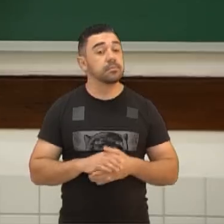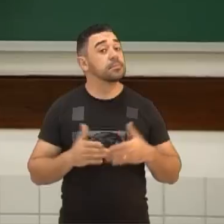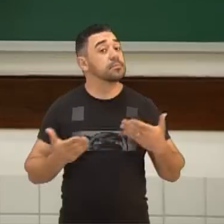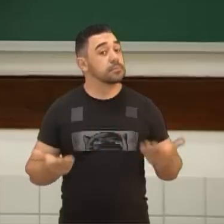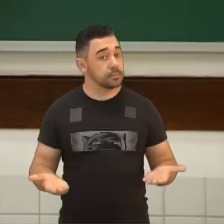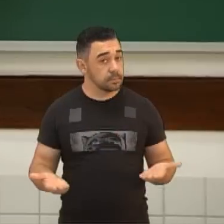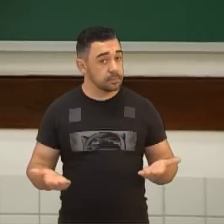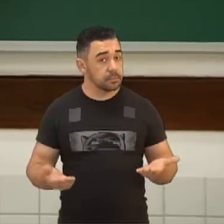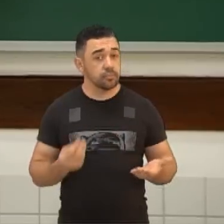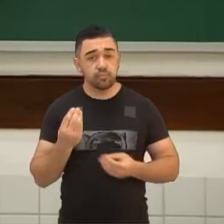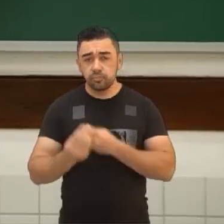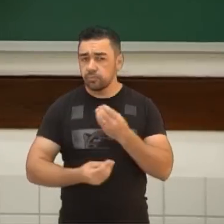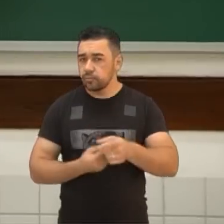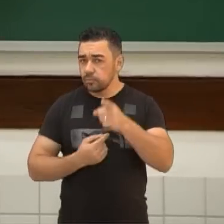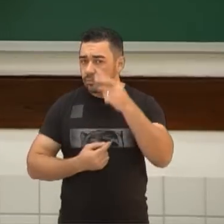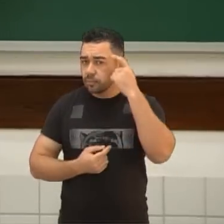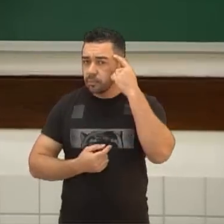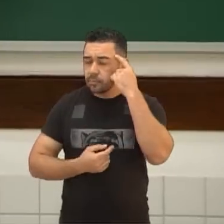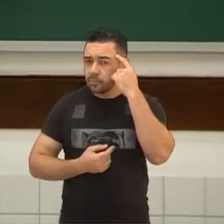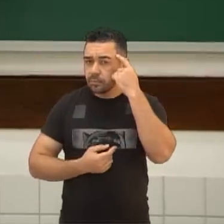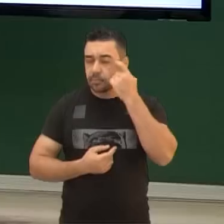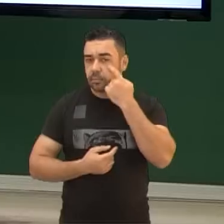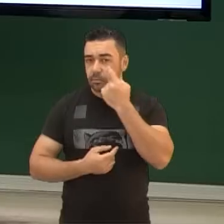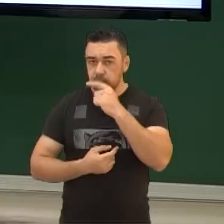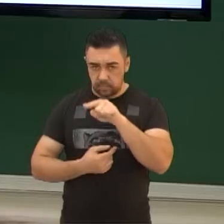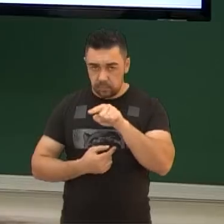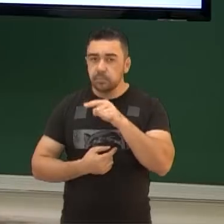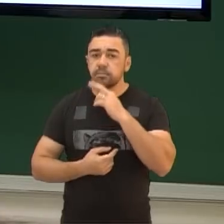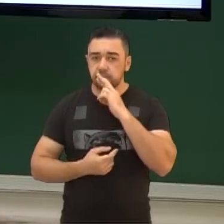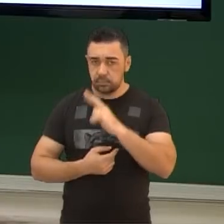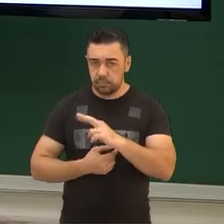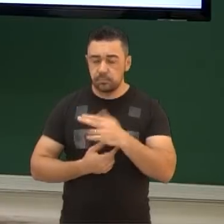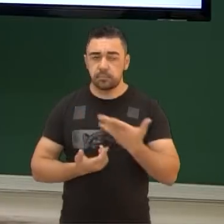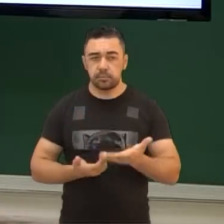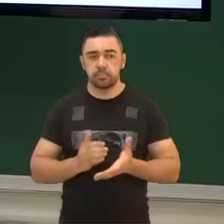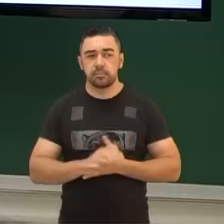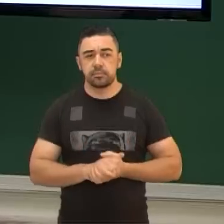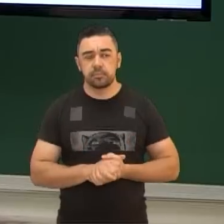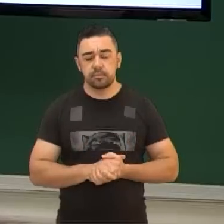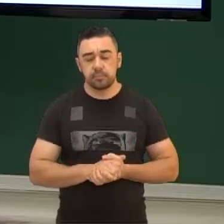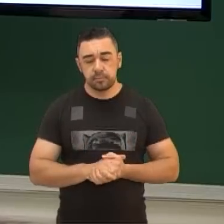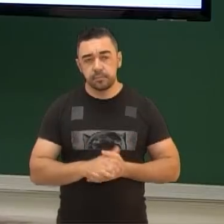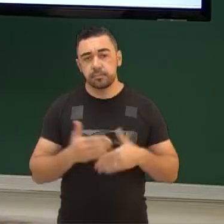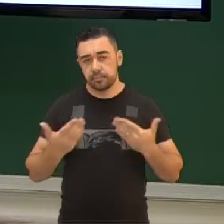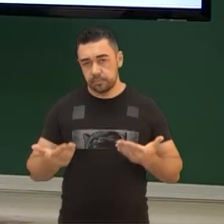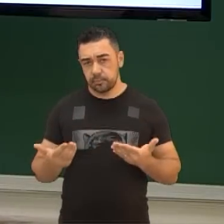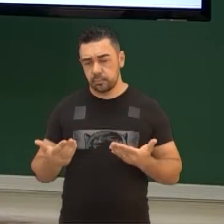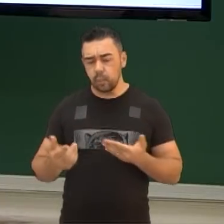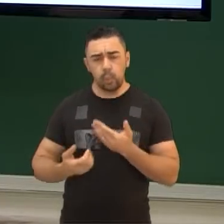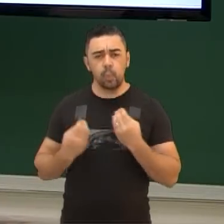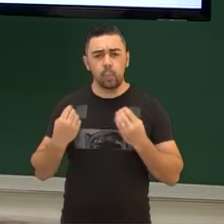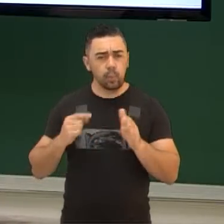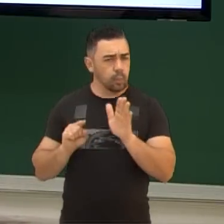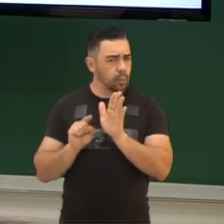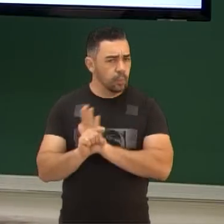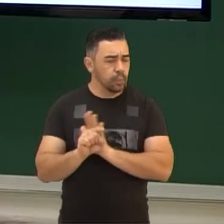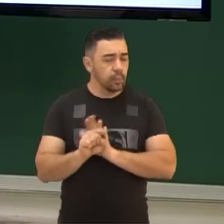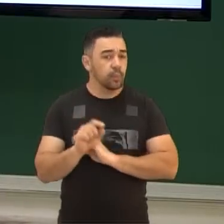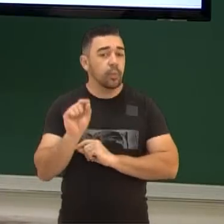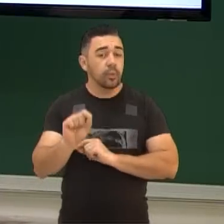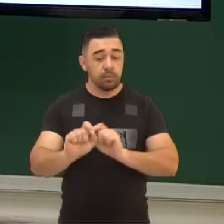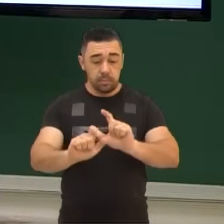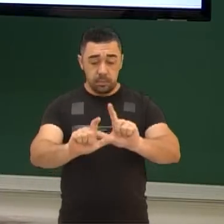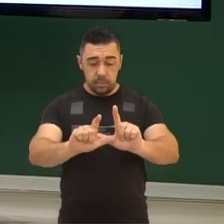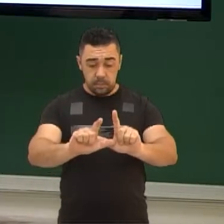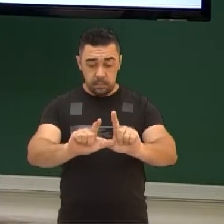E aí, como que vocês pensaram isso? Vamos ver a resposta aqui com a professora? Olha só, então, o que eu quero saber? A